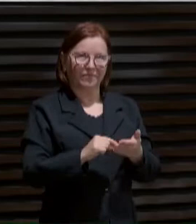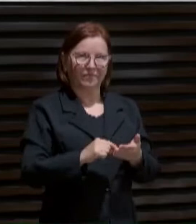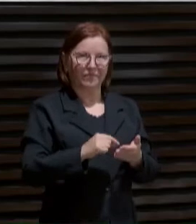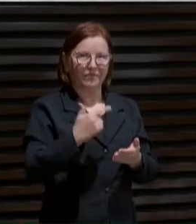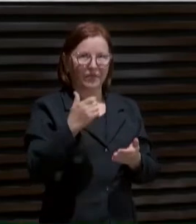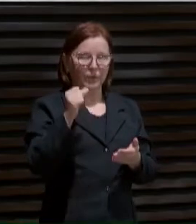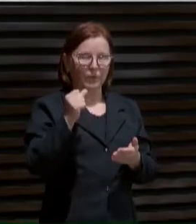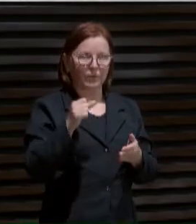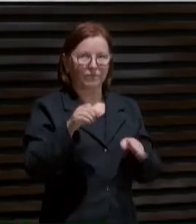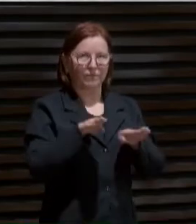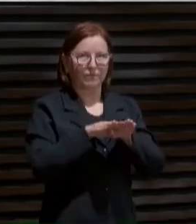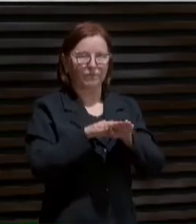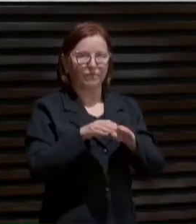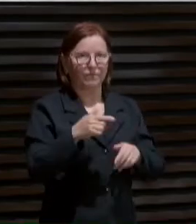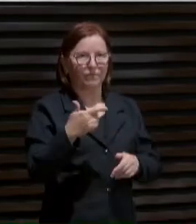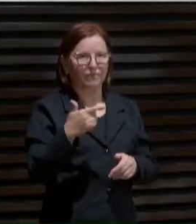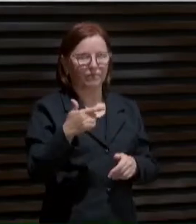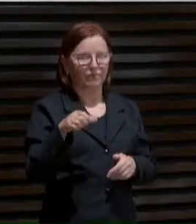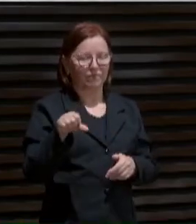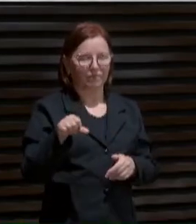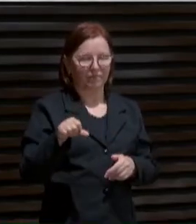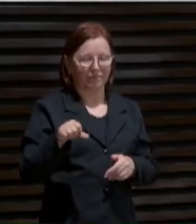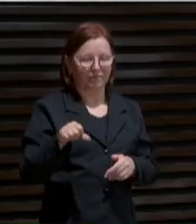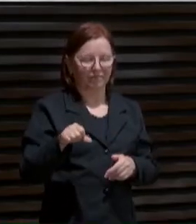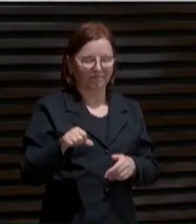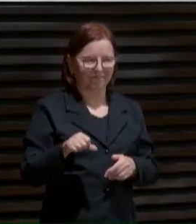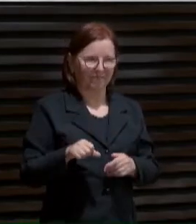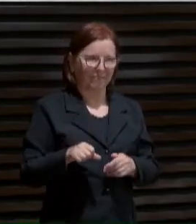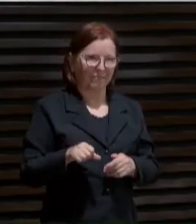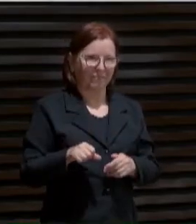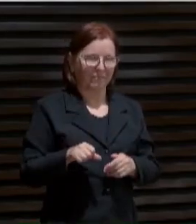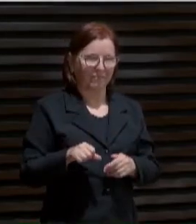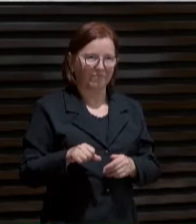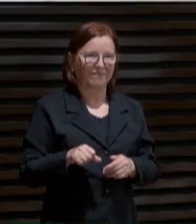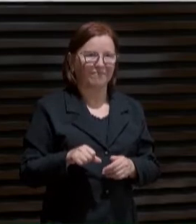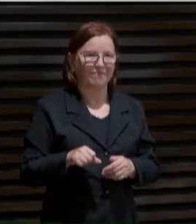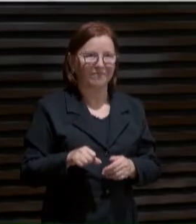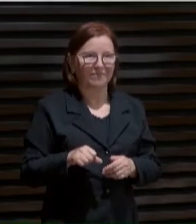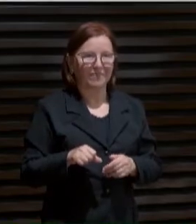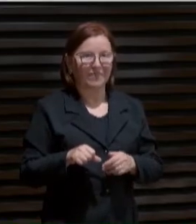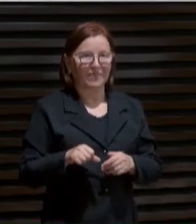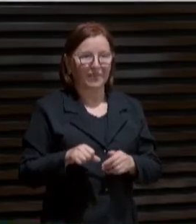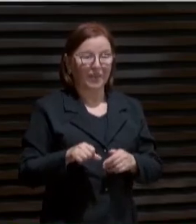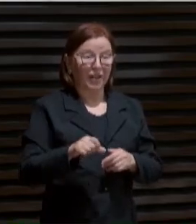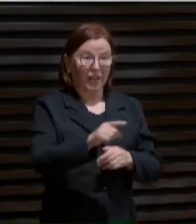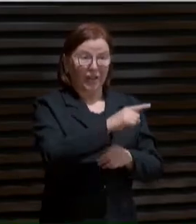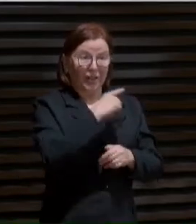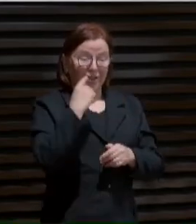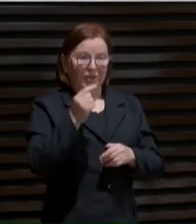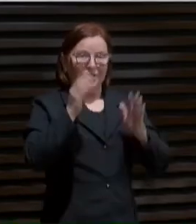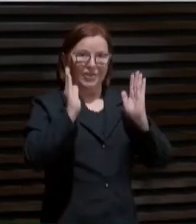n v i O que diz vamos juntos portanto já que estamos